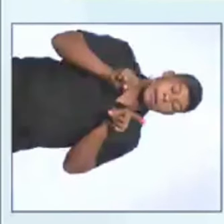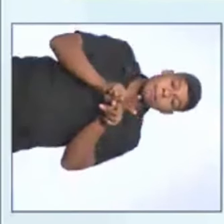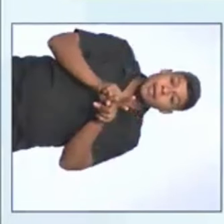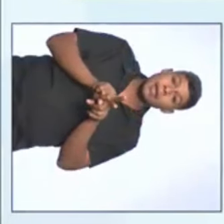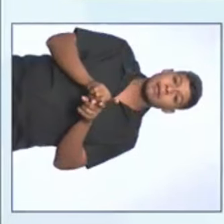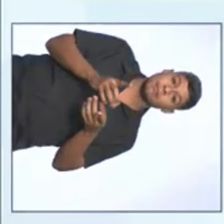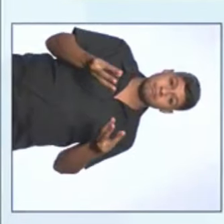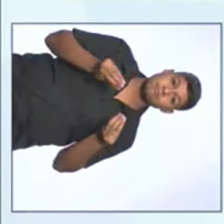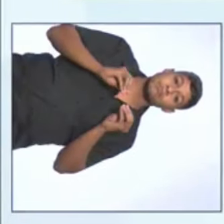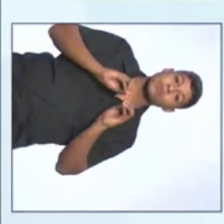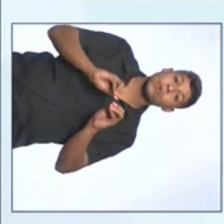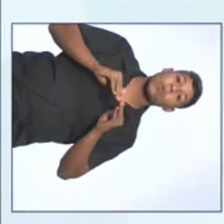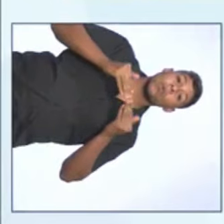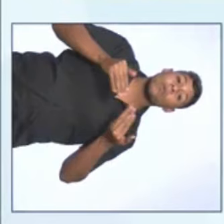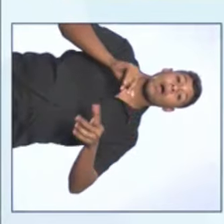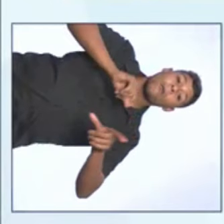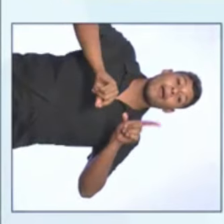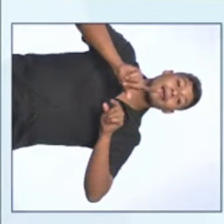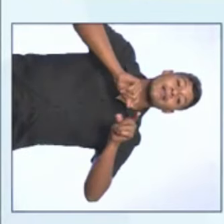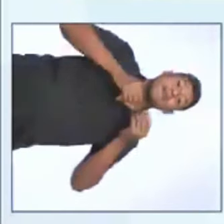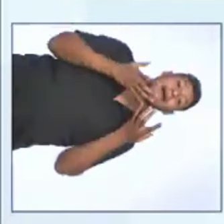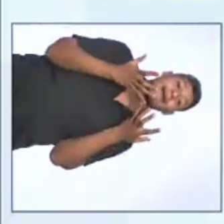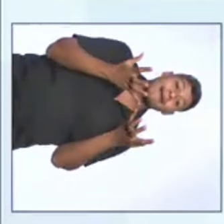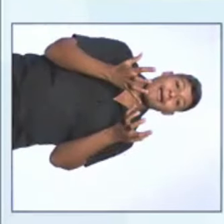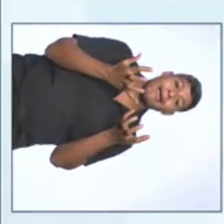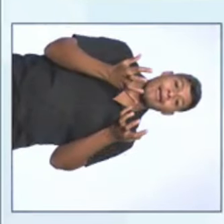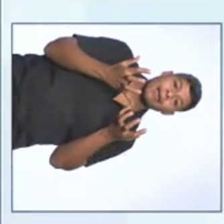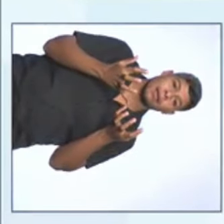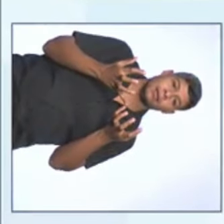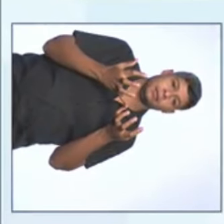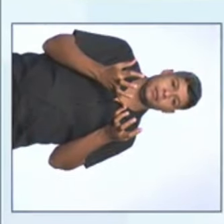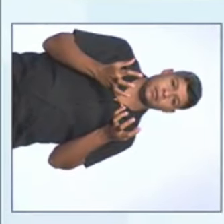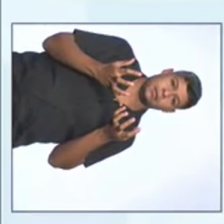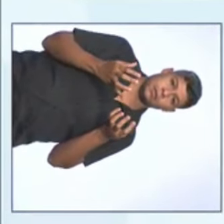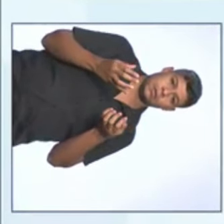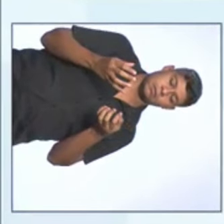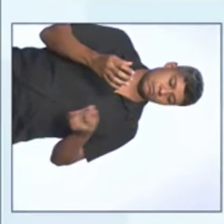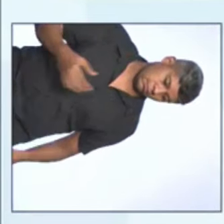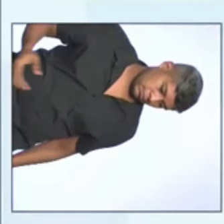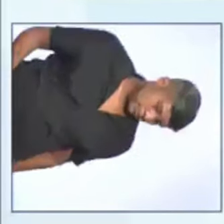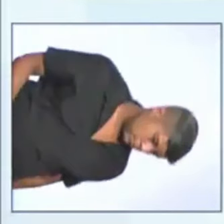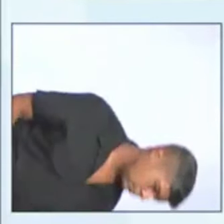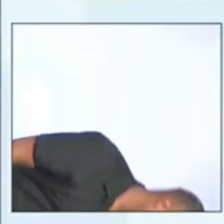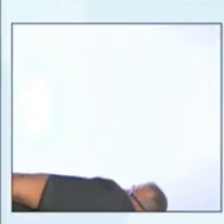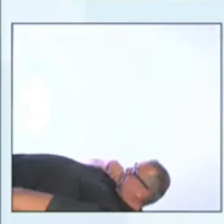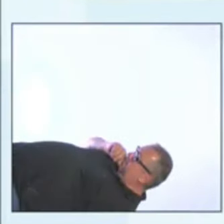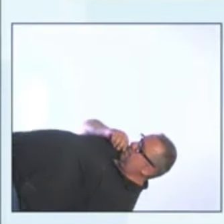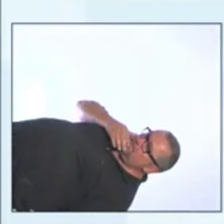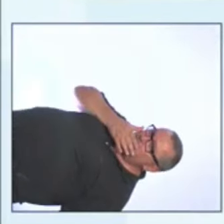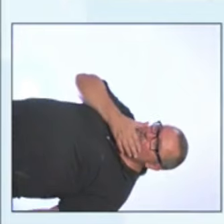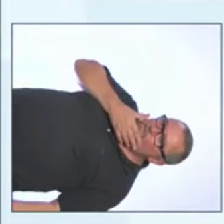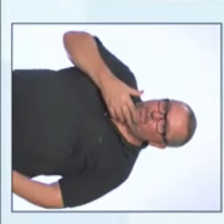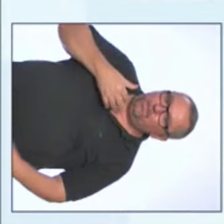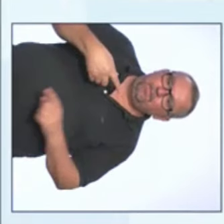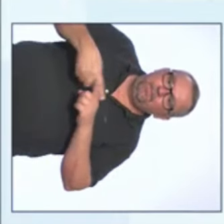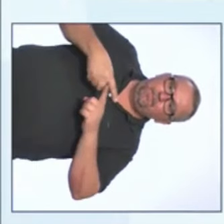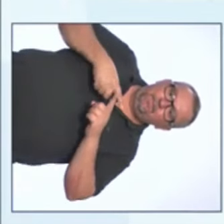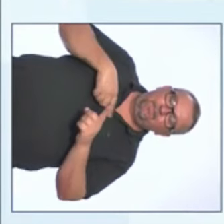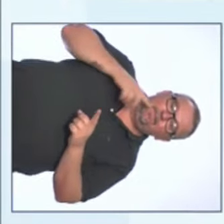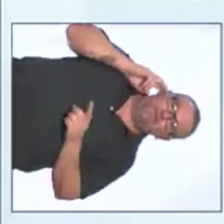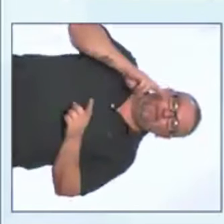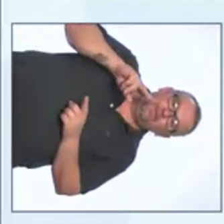gente colocou quais eletivas eles queriam cursar é claro, nomes são apenas maravilhosos porque eu e os professores fomos